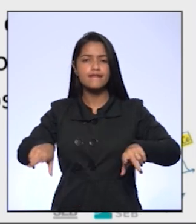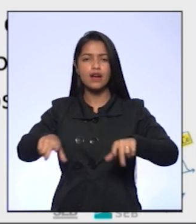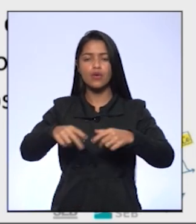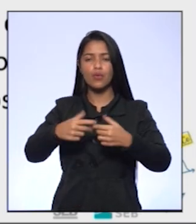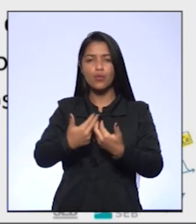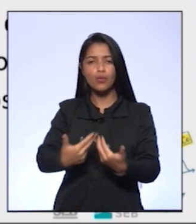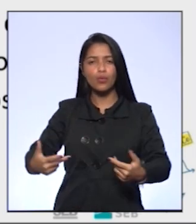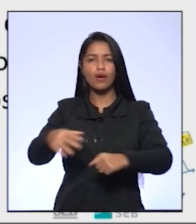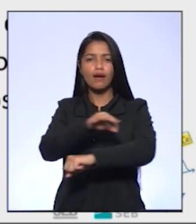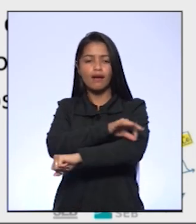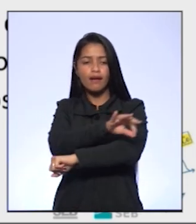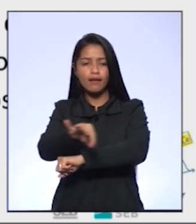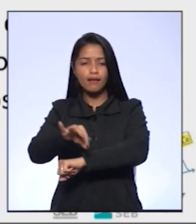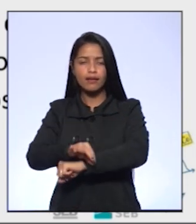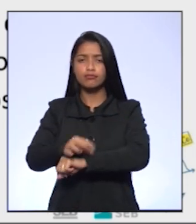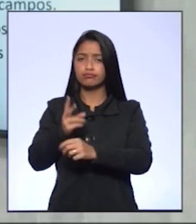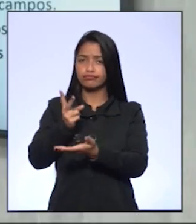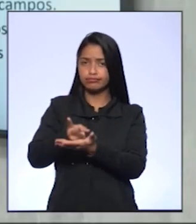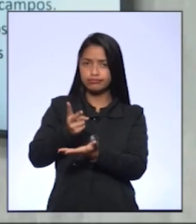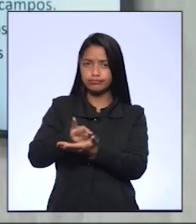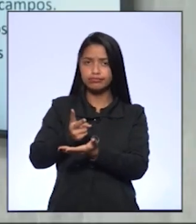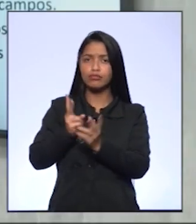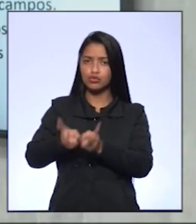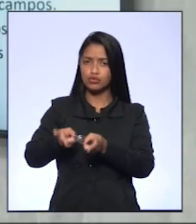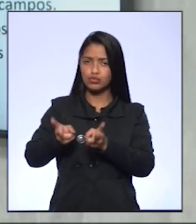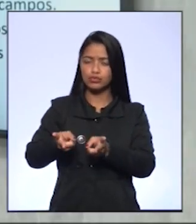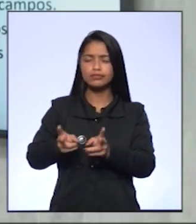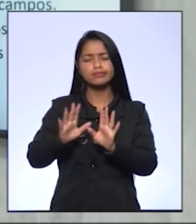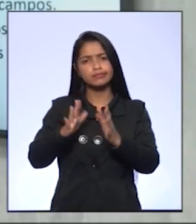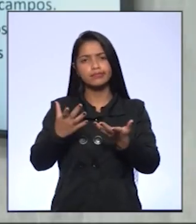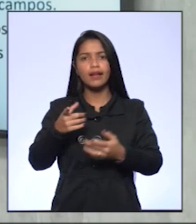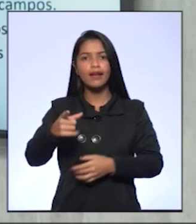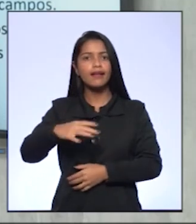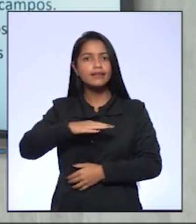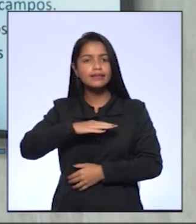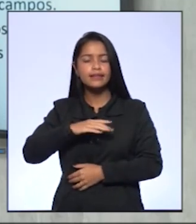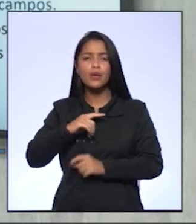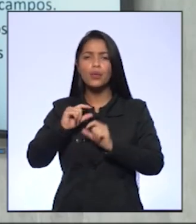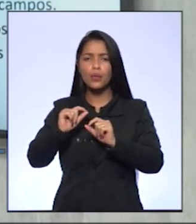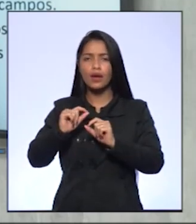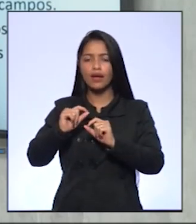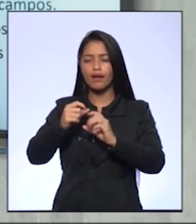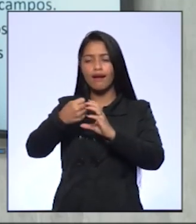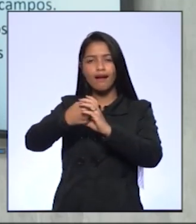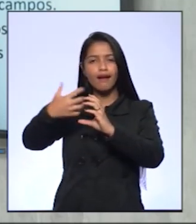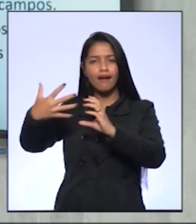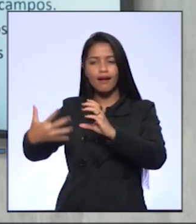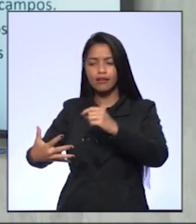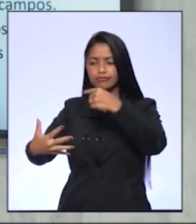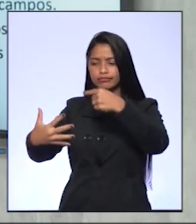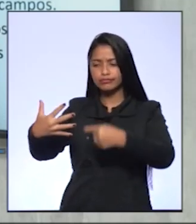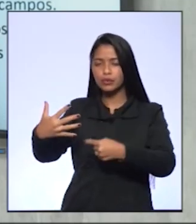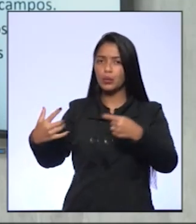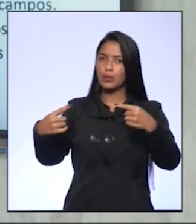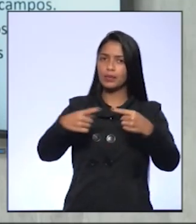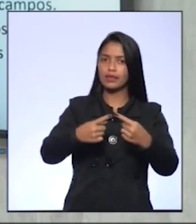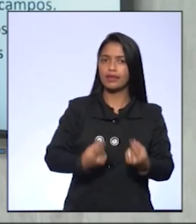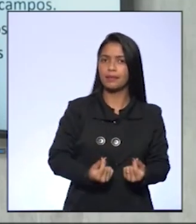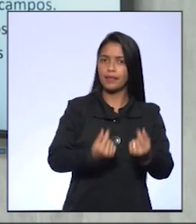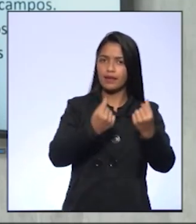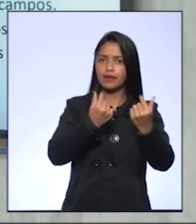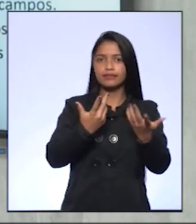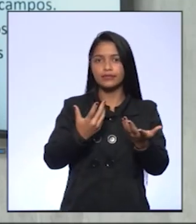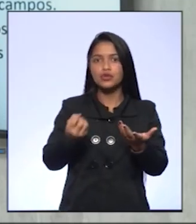Ou seja, apesar de ser uma... Vem cá. Apesar de ser uma cidade com características, capitalistas, modernas,